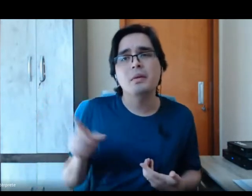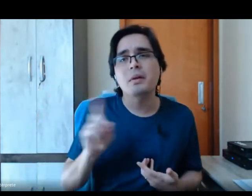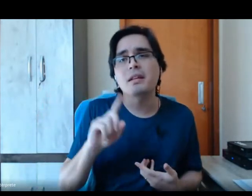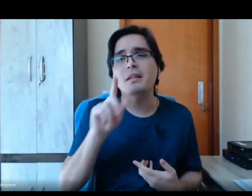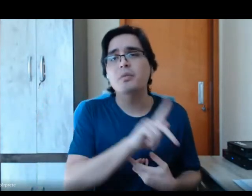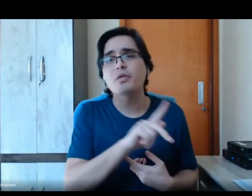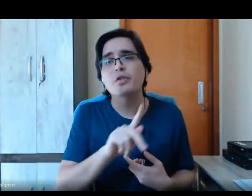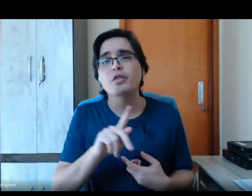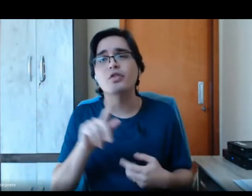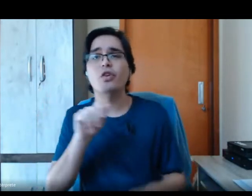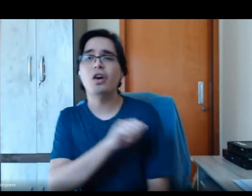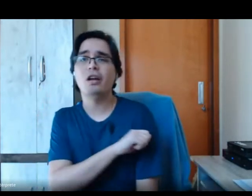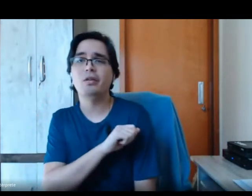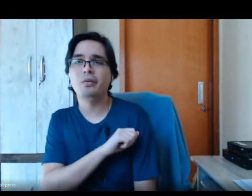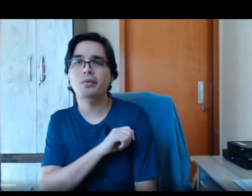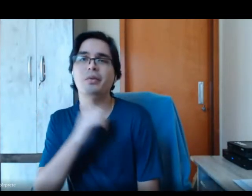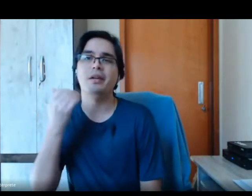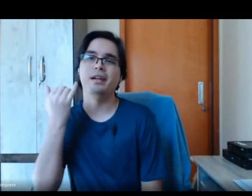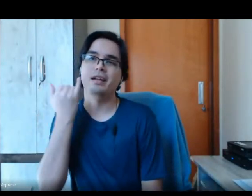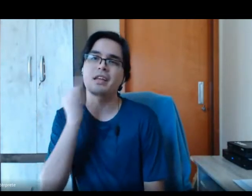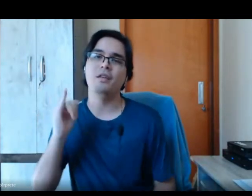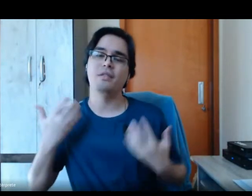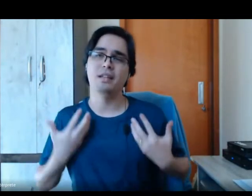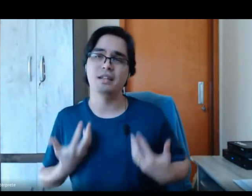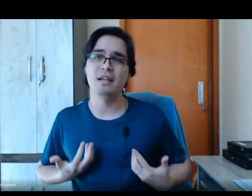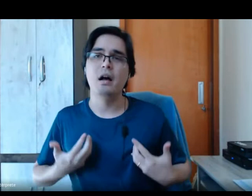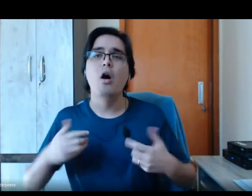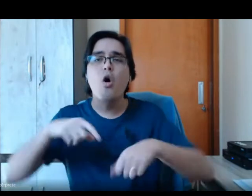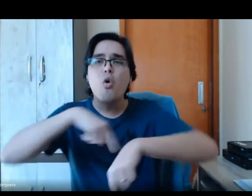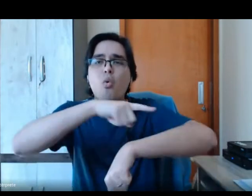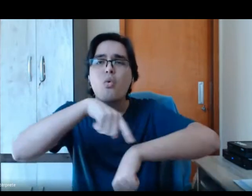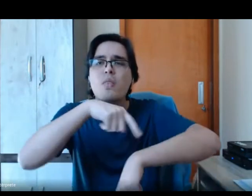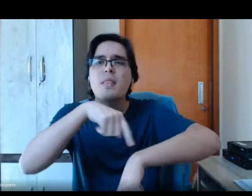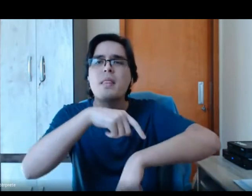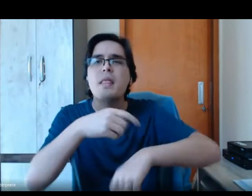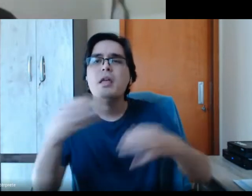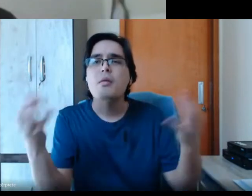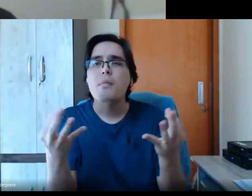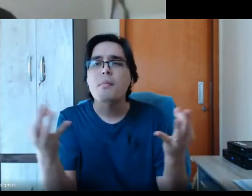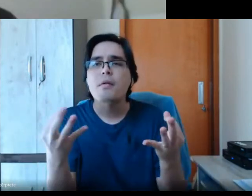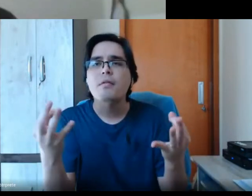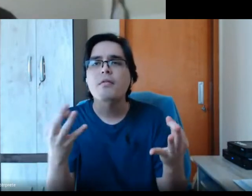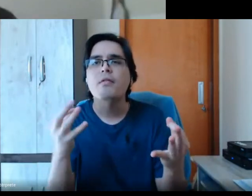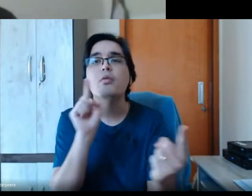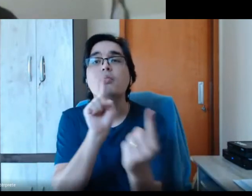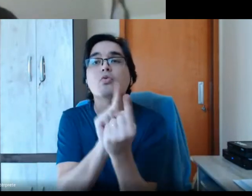para o professor Jorge, eu não prestei atenção na sua pergunta, que vergonha. Desculpa.